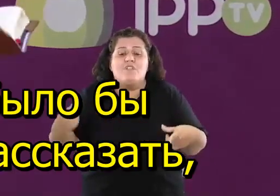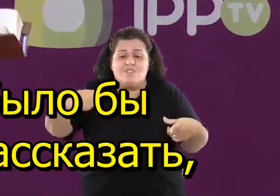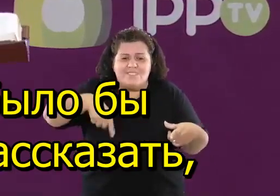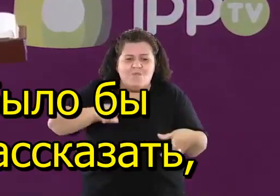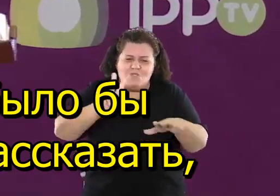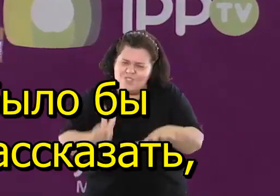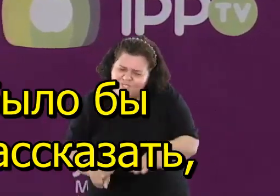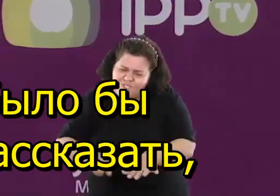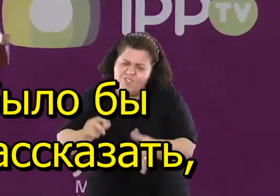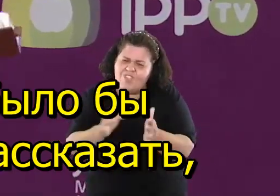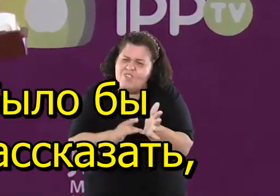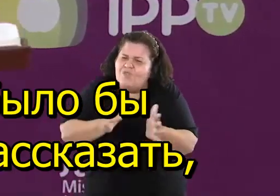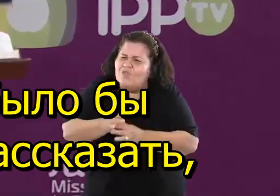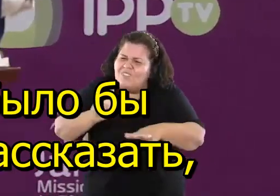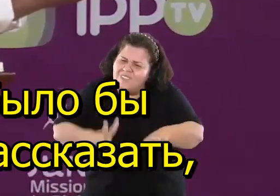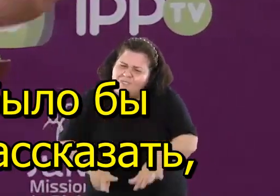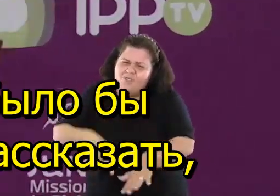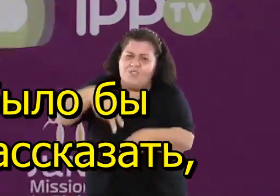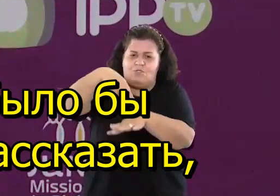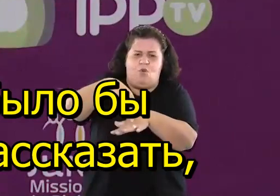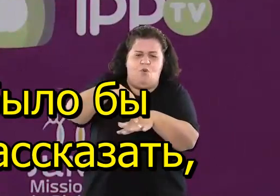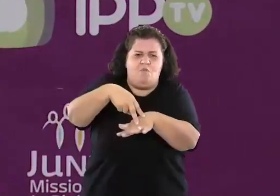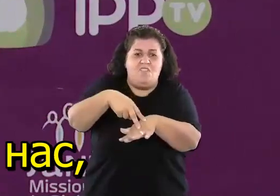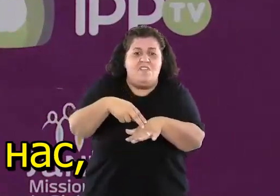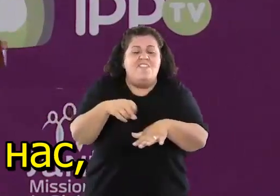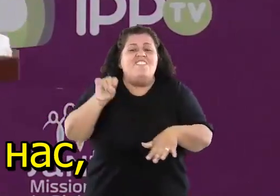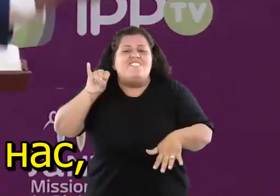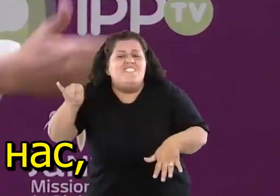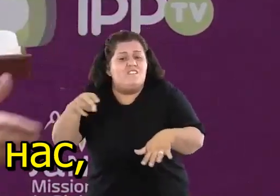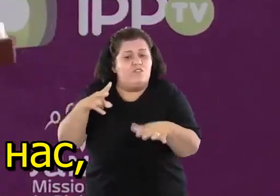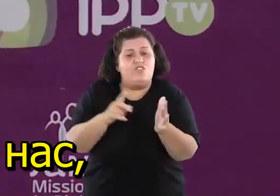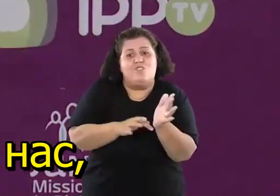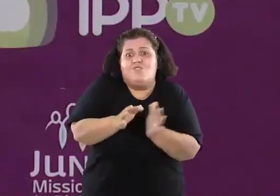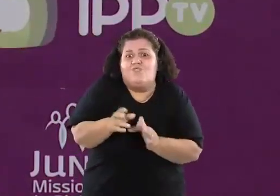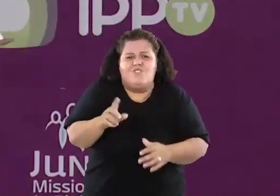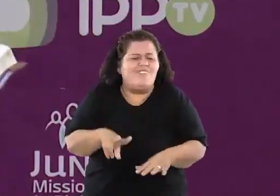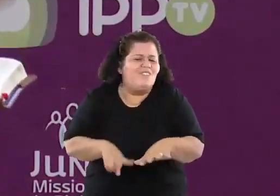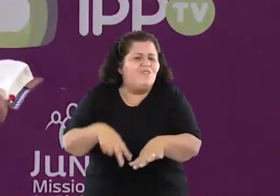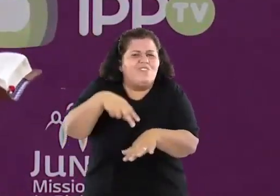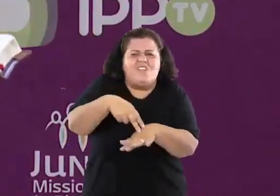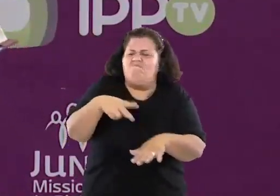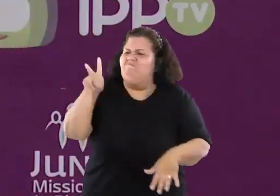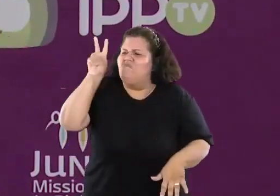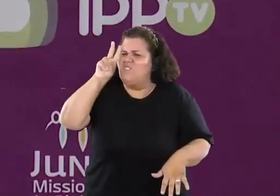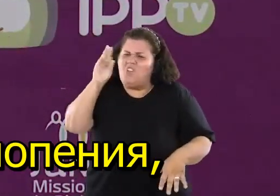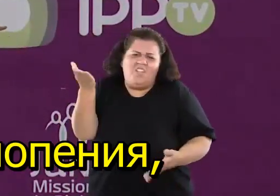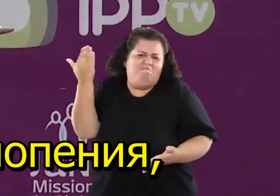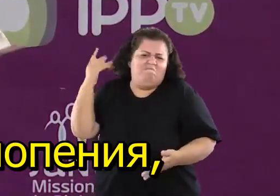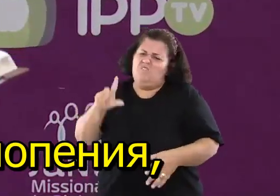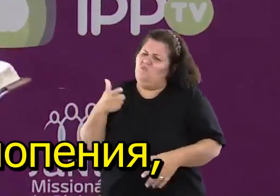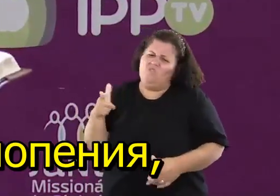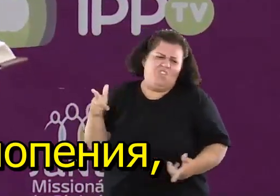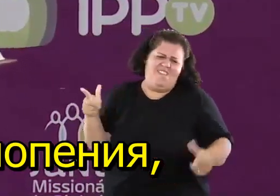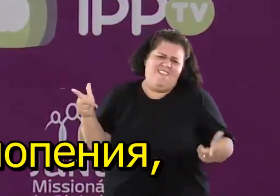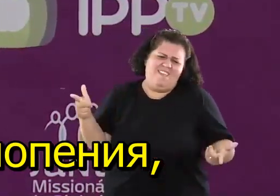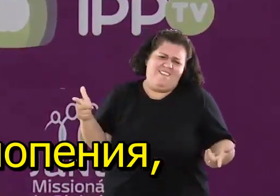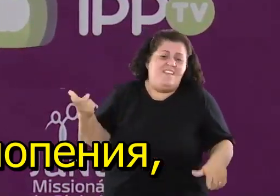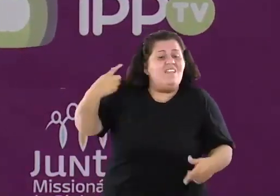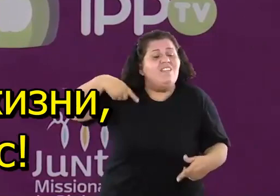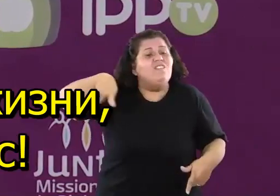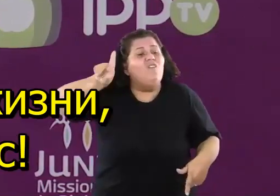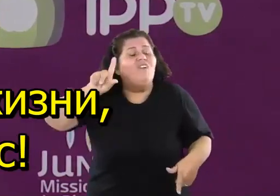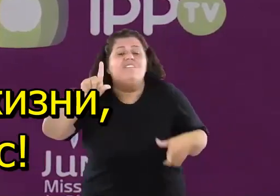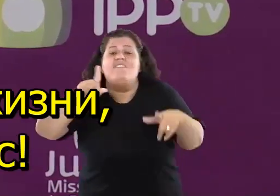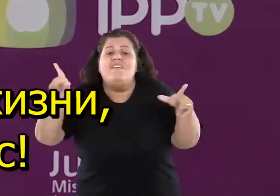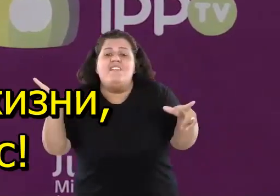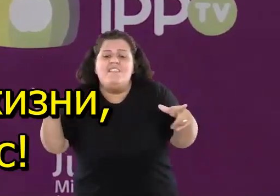Jesus não tivesse ressuscitado, não haveria história para contar, não haveria redenção para nós, não haveria perdão para nós, não haveria cântico dos nossos lábios, não